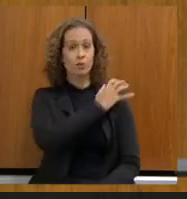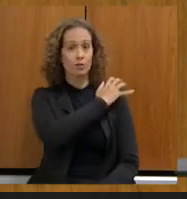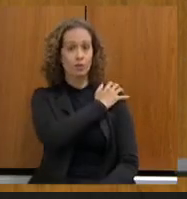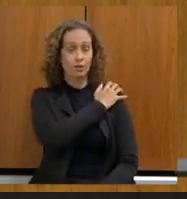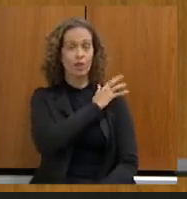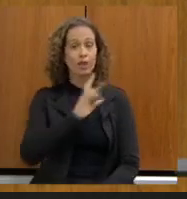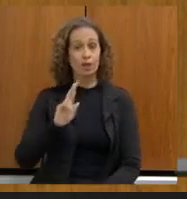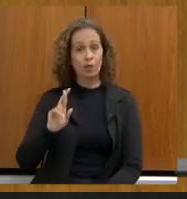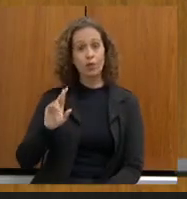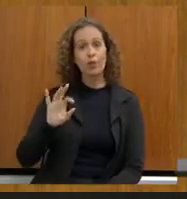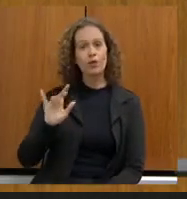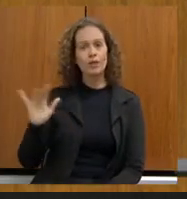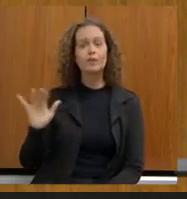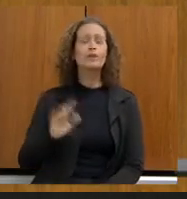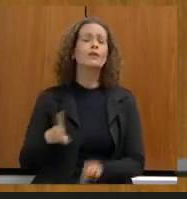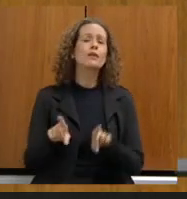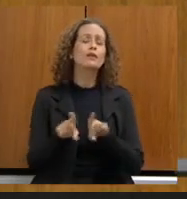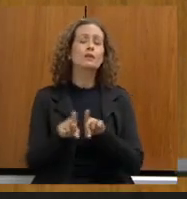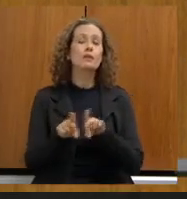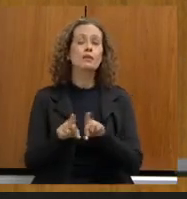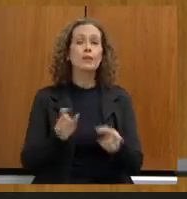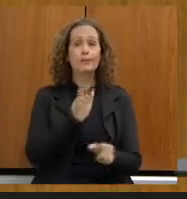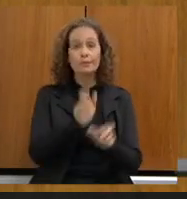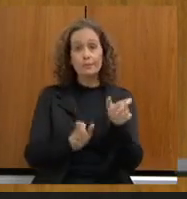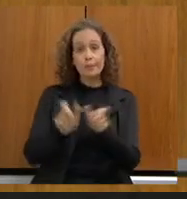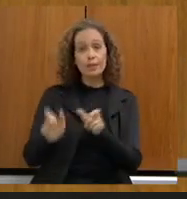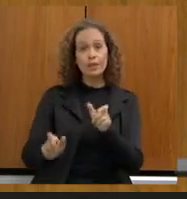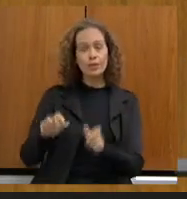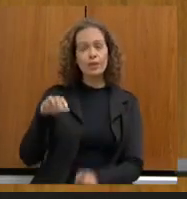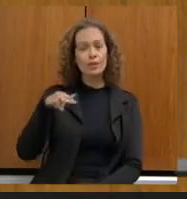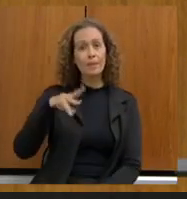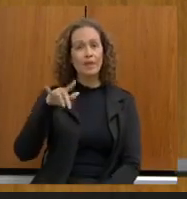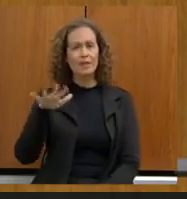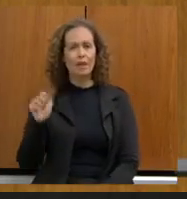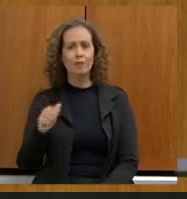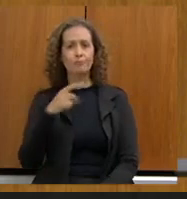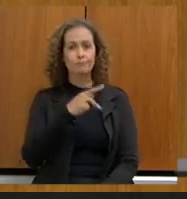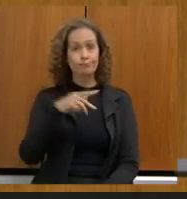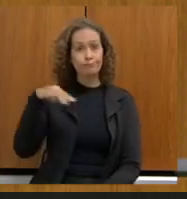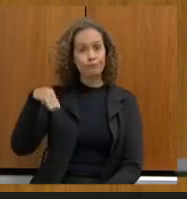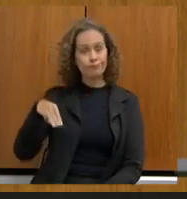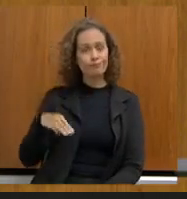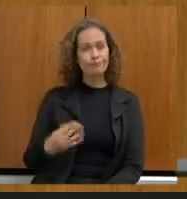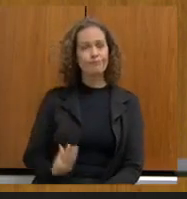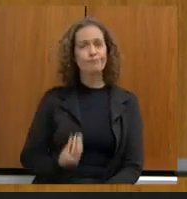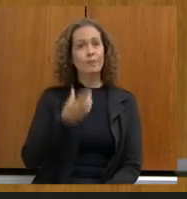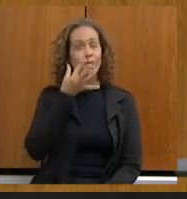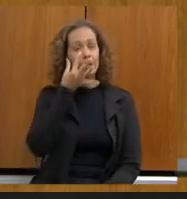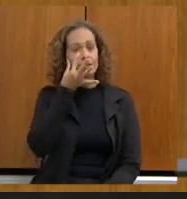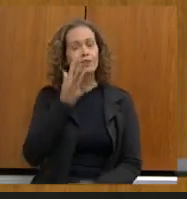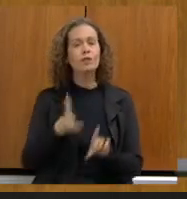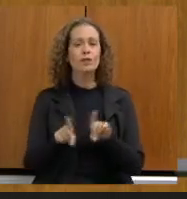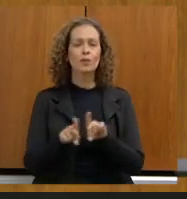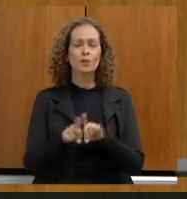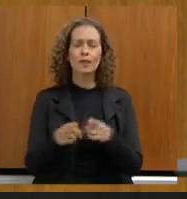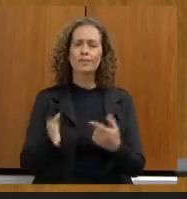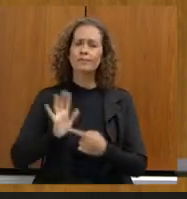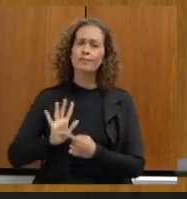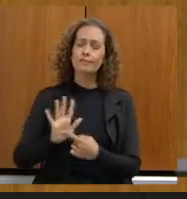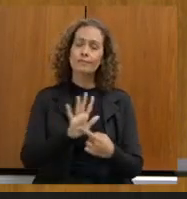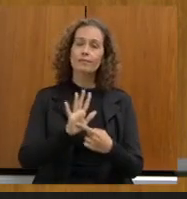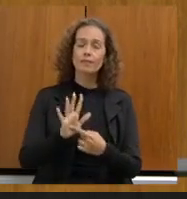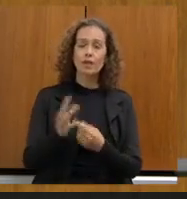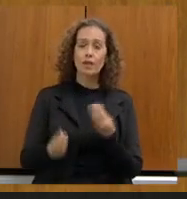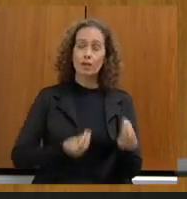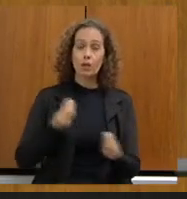Rodrigo complementar todos os militares aqui presente e mais para manifestar o Coronel Rodrigo de satisfação é